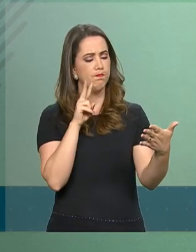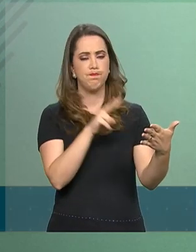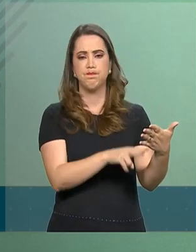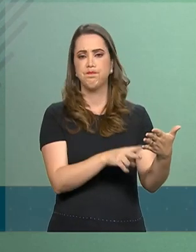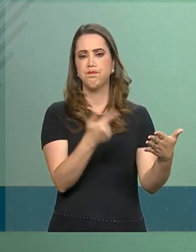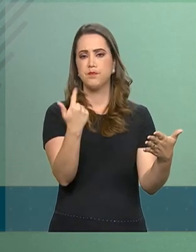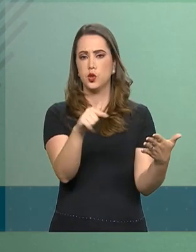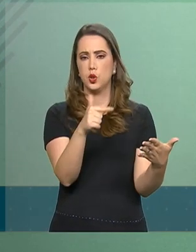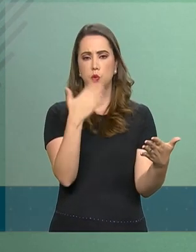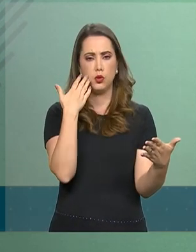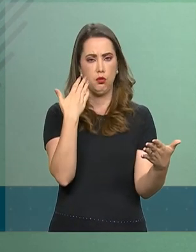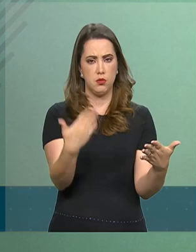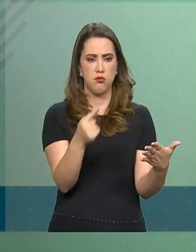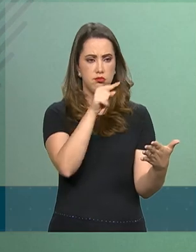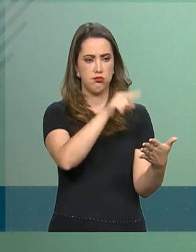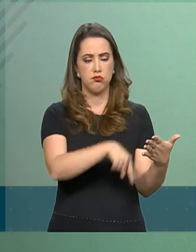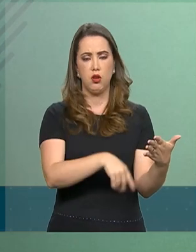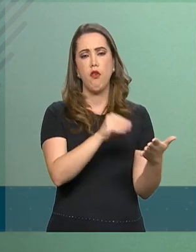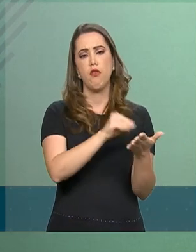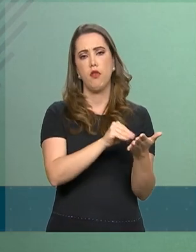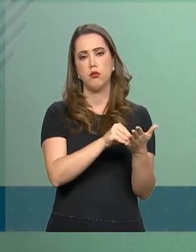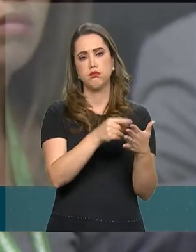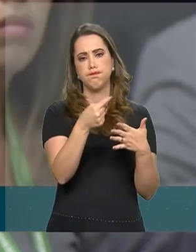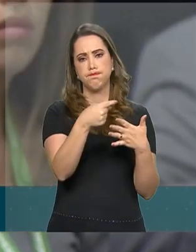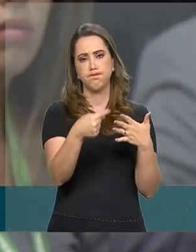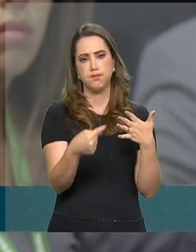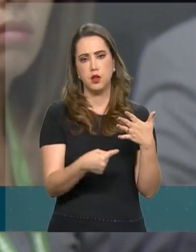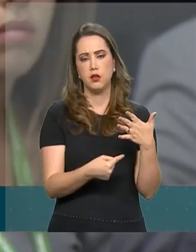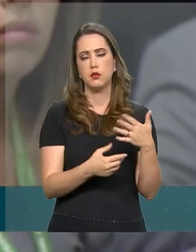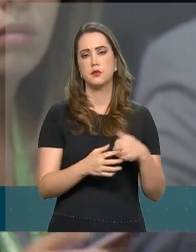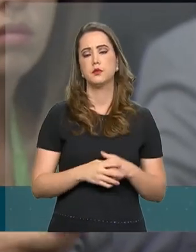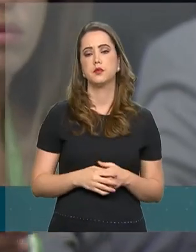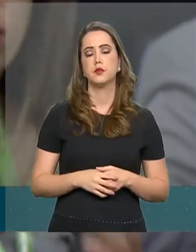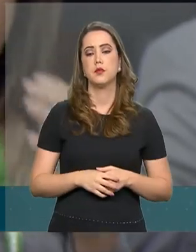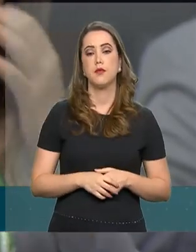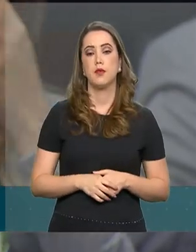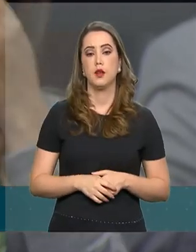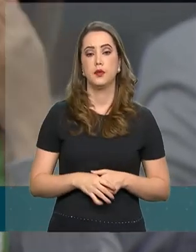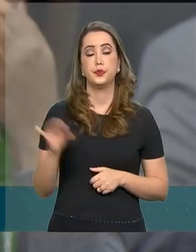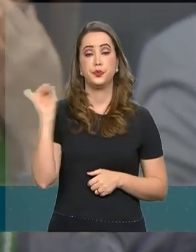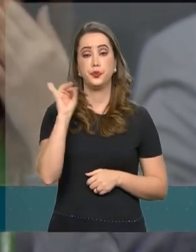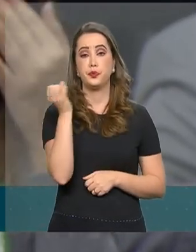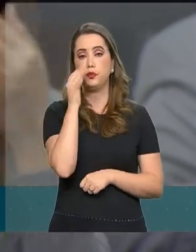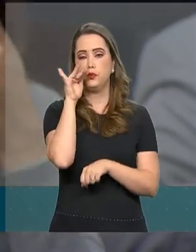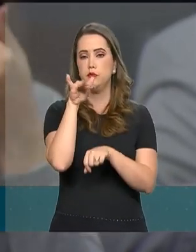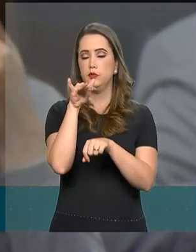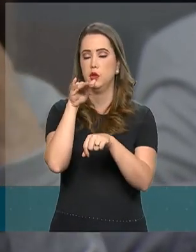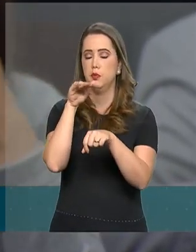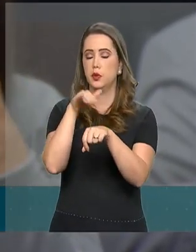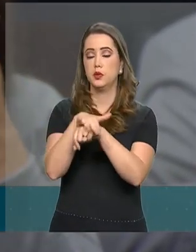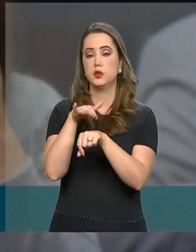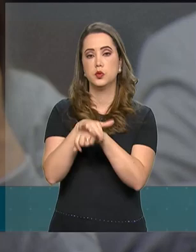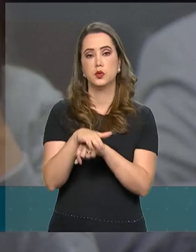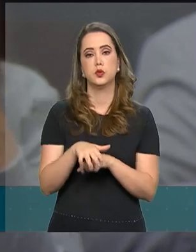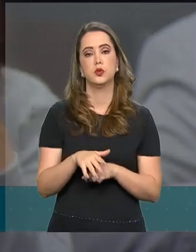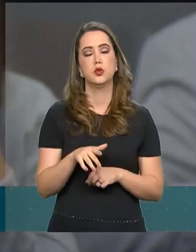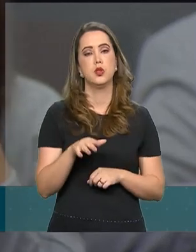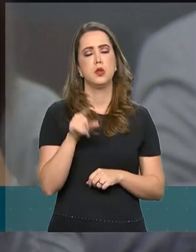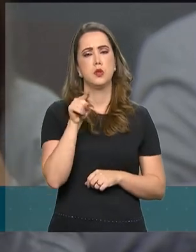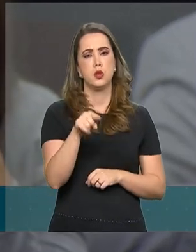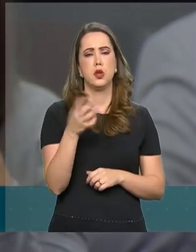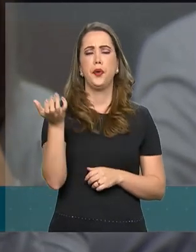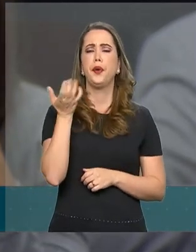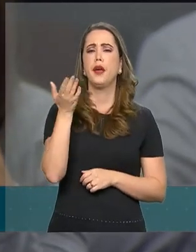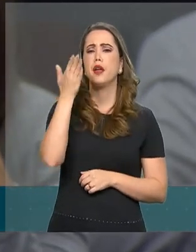sendo apresentados mães porta-voz cláudia gonçalves da tv record do qual ninguém eu queria saber sobre o